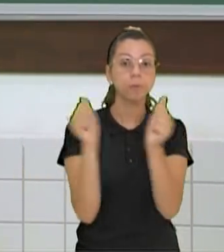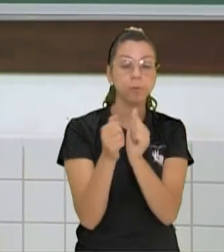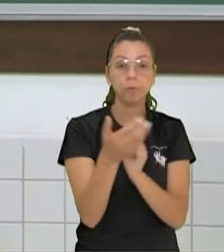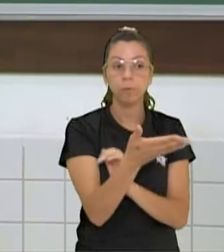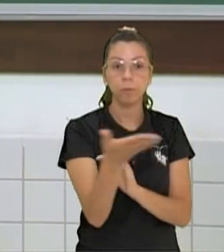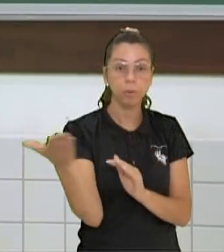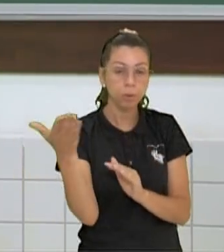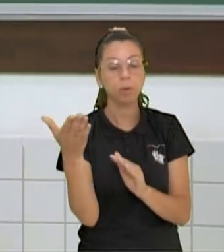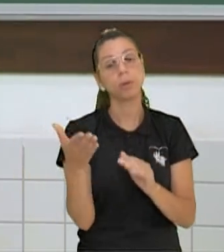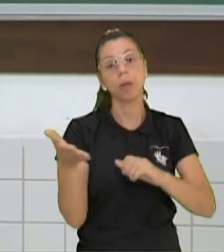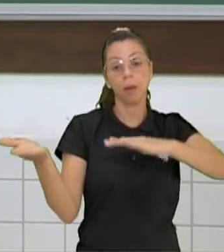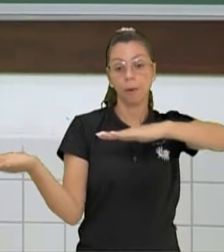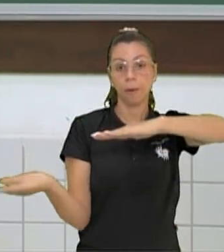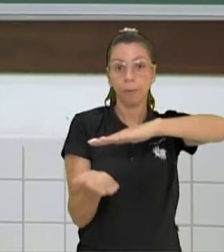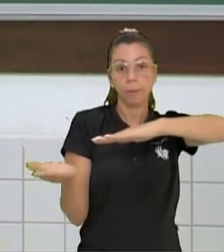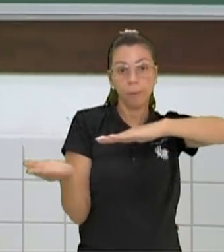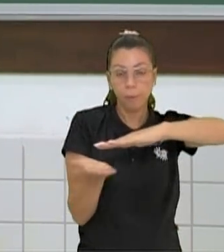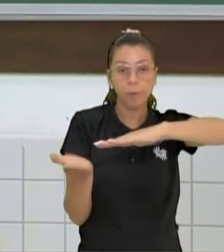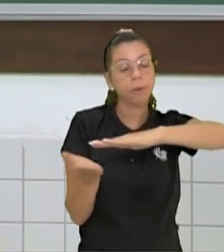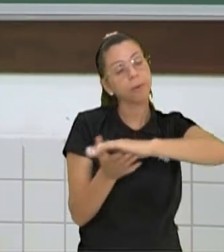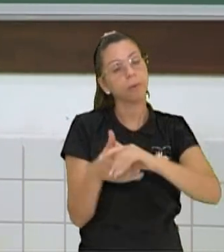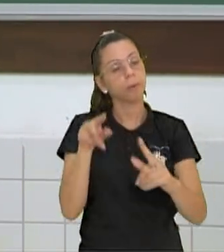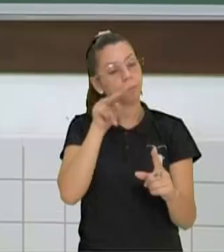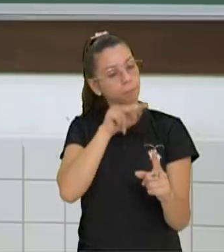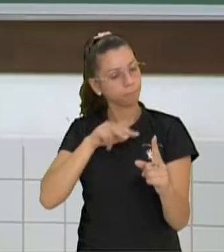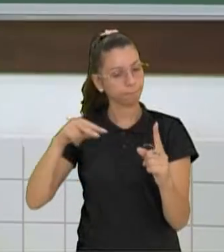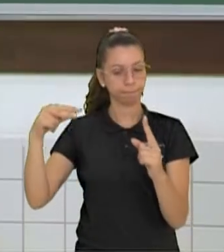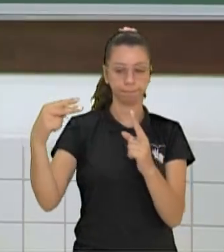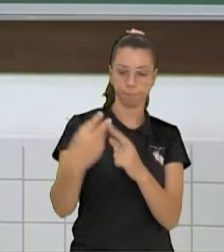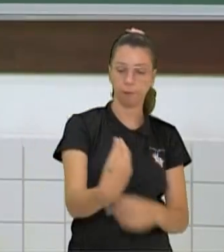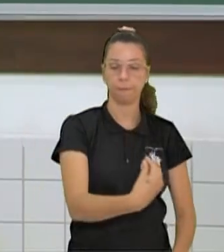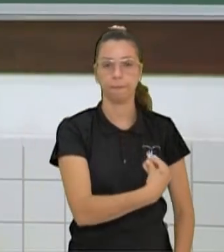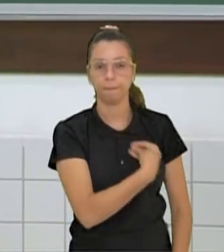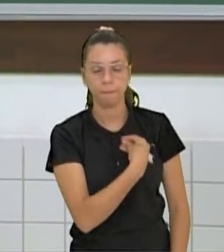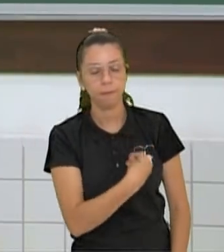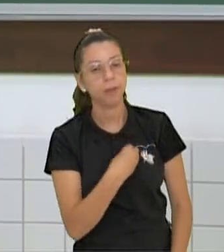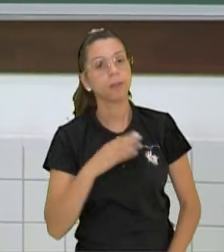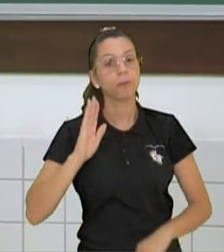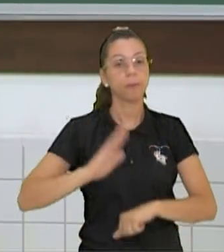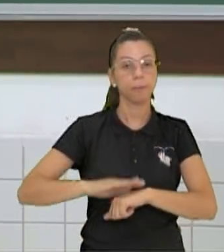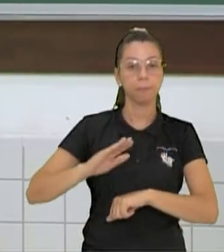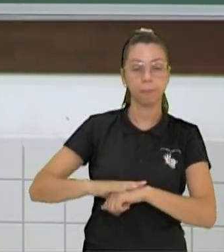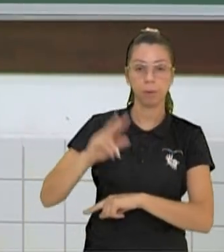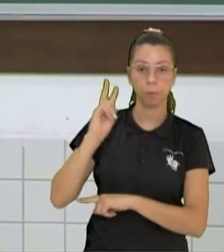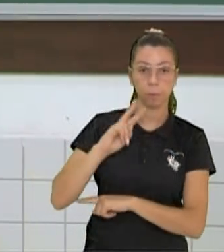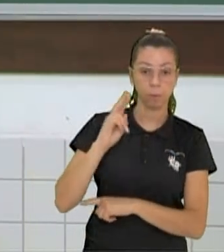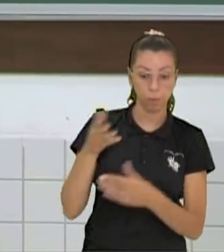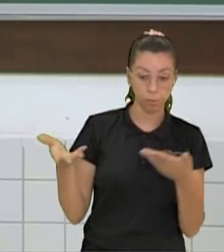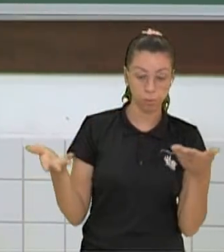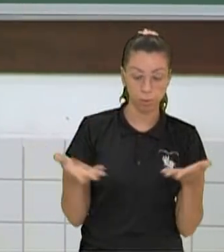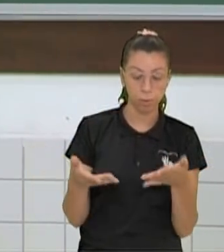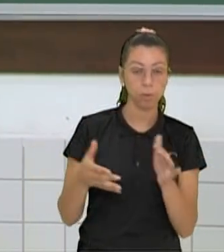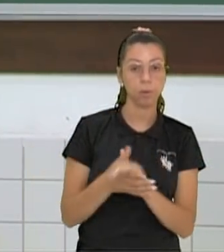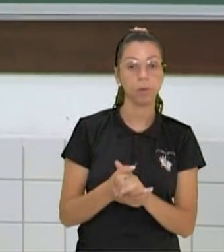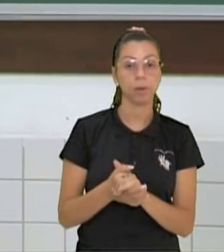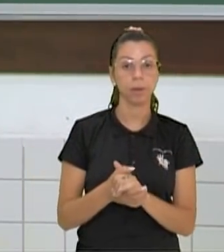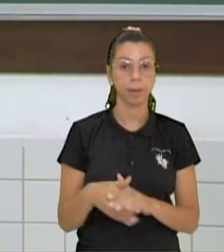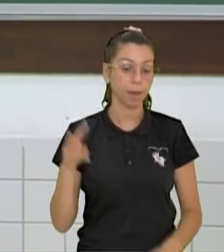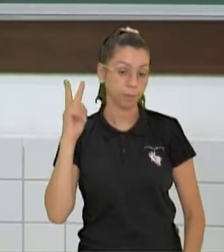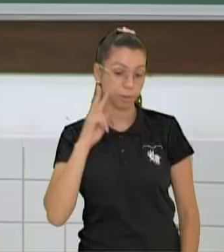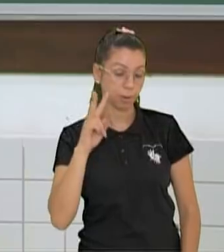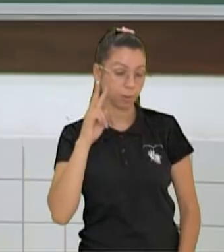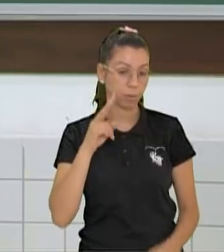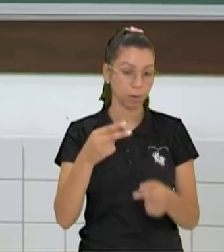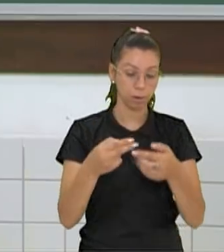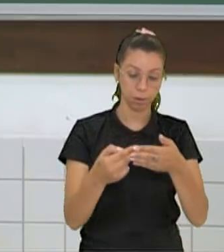na contemporaneidade, com o meu olhar, com a minha vida, com a minha história de hoje. E é a partir dessa história que eu vou olhar